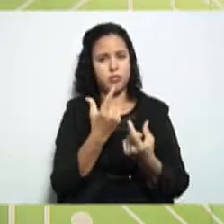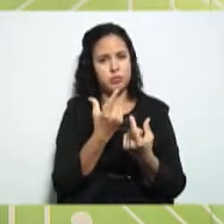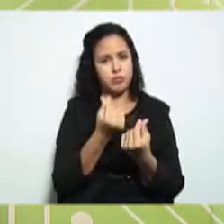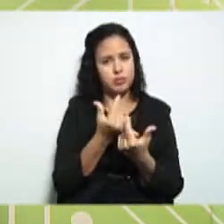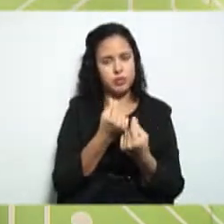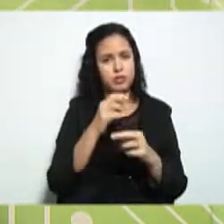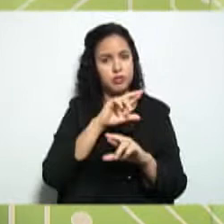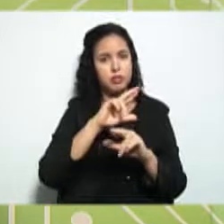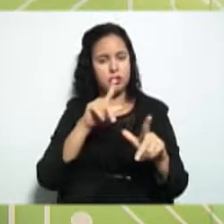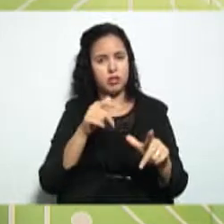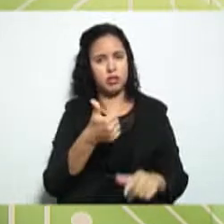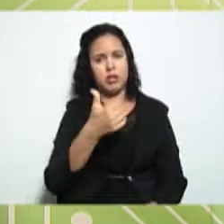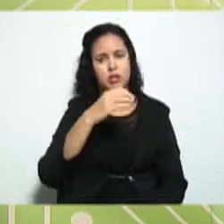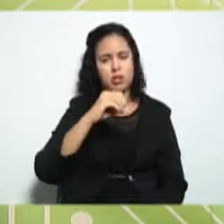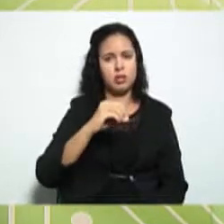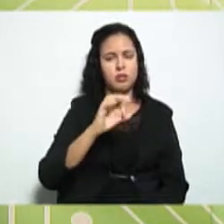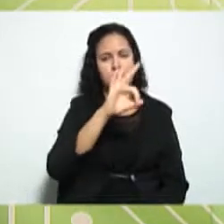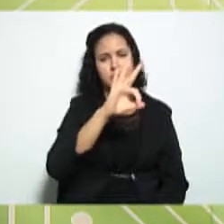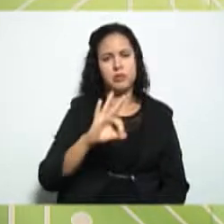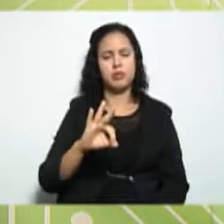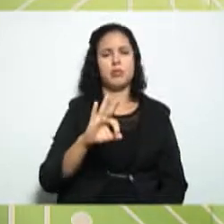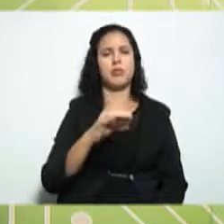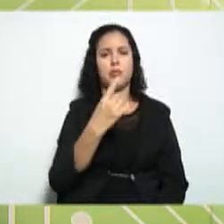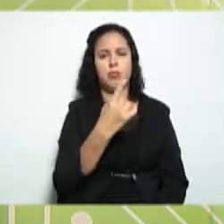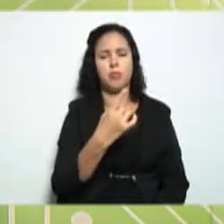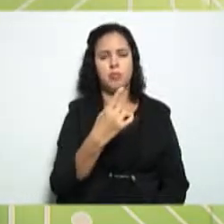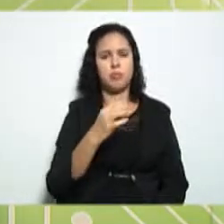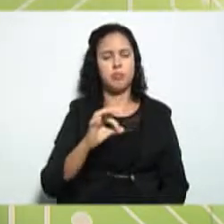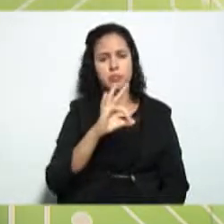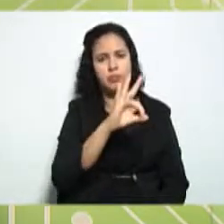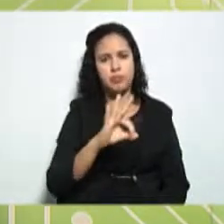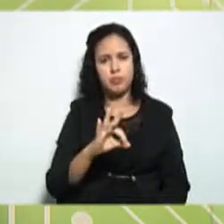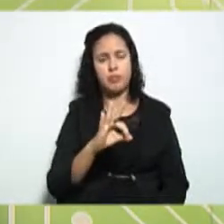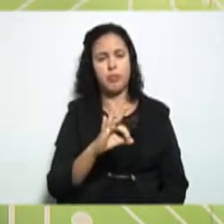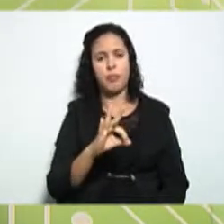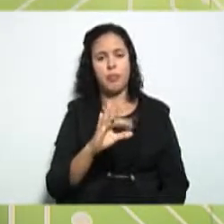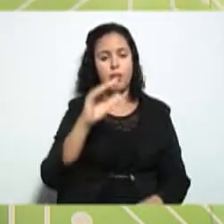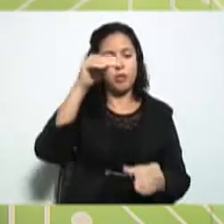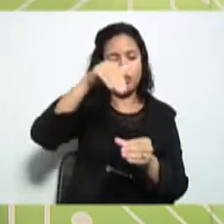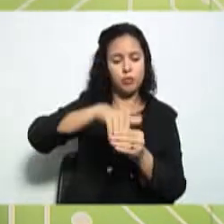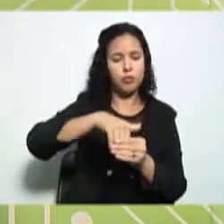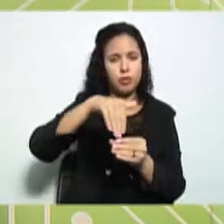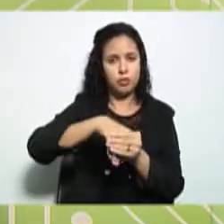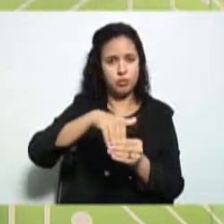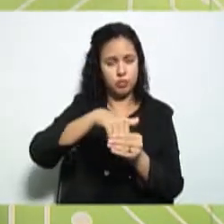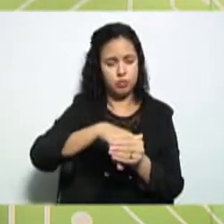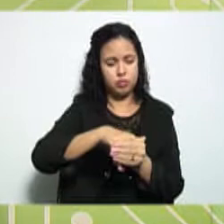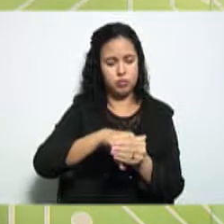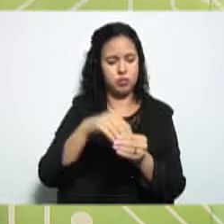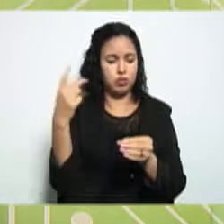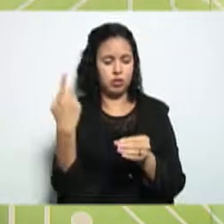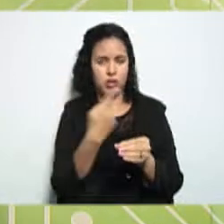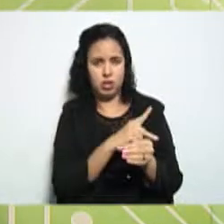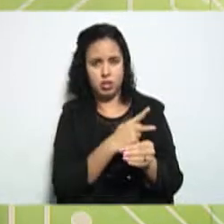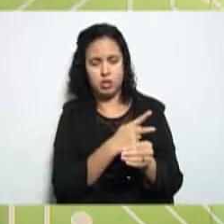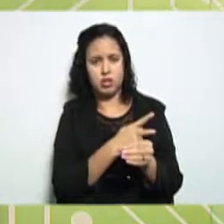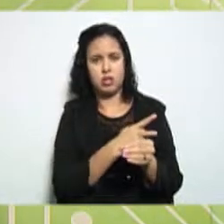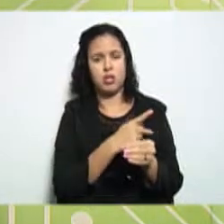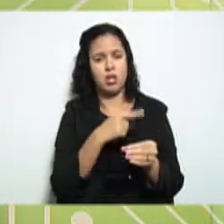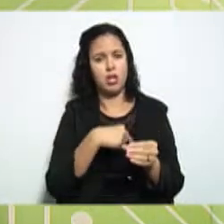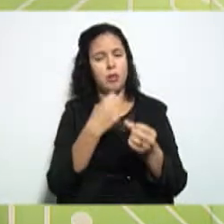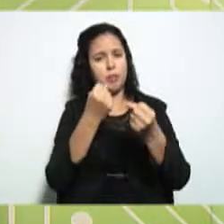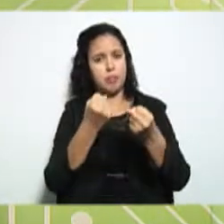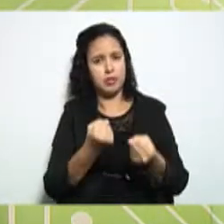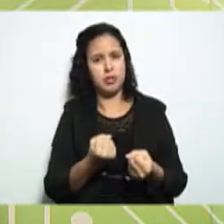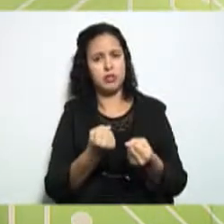algumas detém 10% da empresa, outras apenas 1%, o voto dessa pessoa numa empresa privada, que não é uma cooperativa, vai ter o